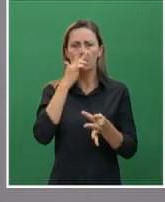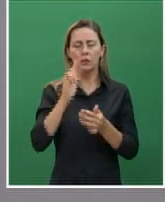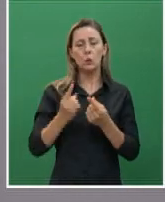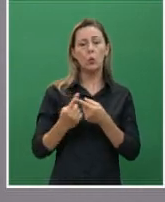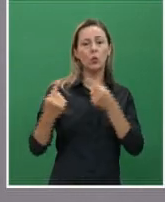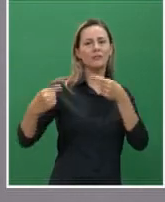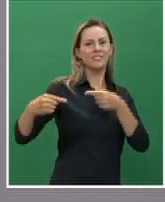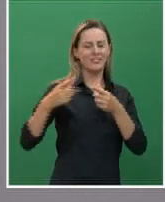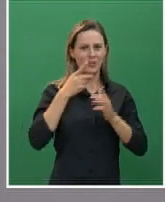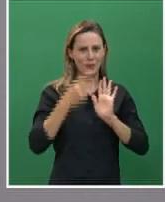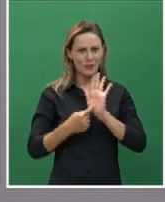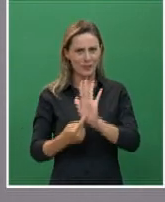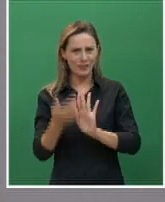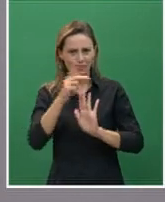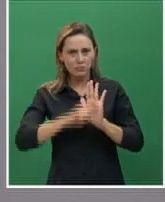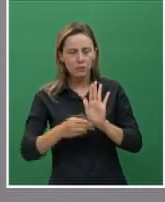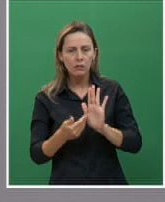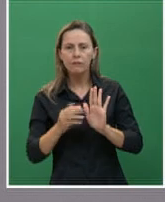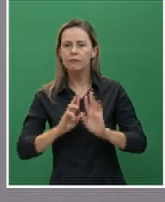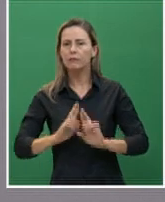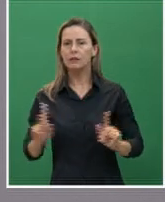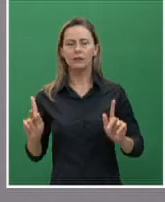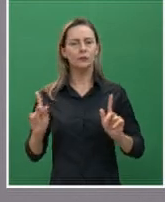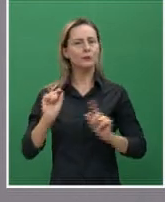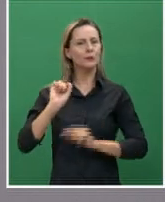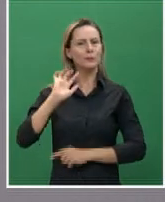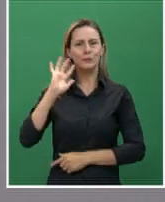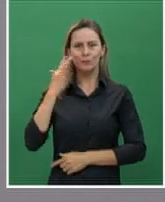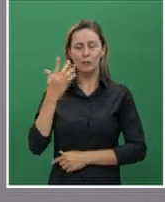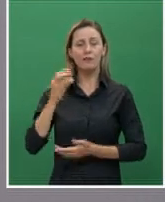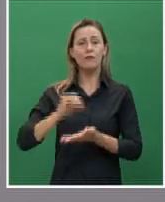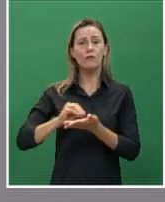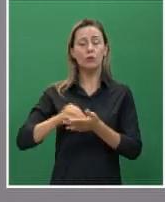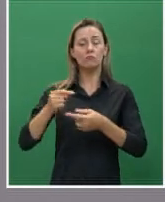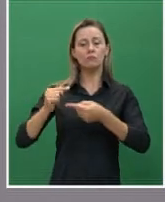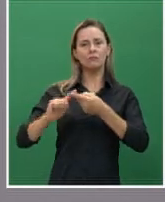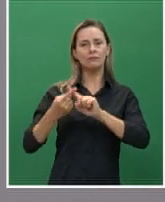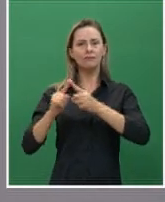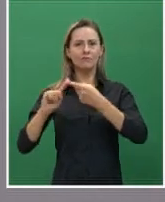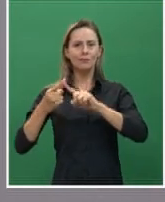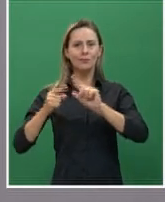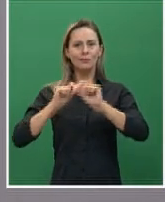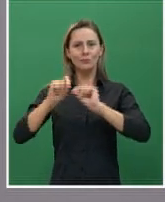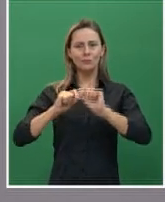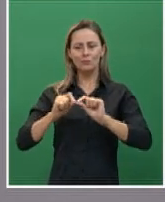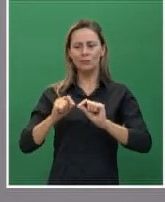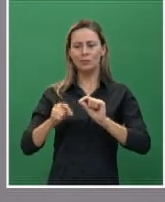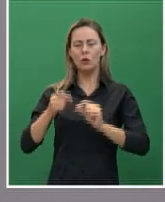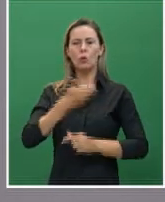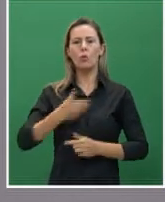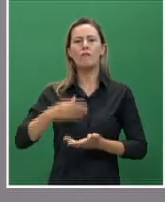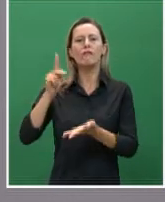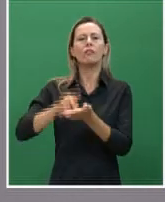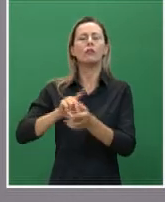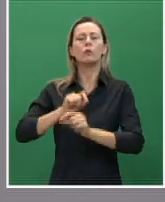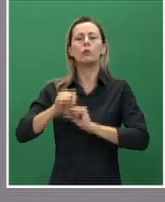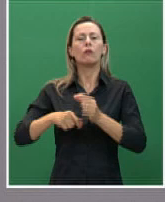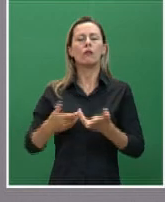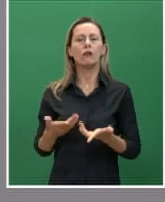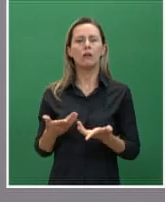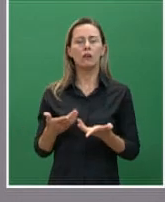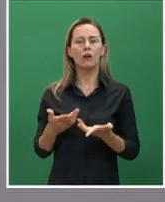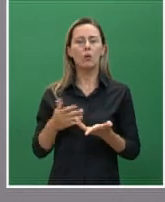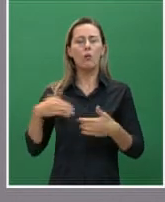aparecer da Diretoria de biologia porque justamente falta a discussão o relação sabe qual é a ver o verdadeiro